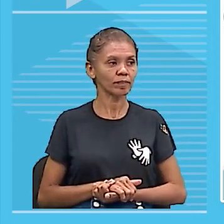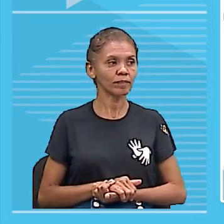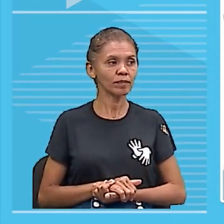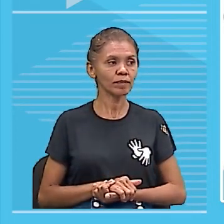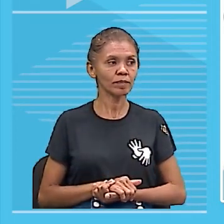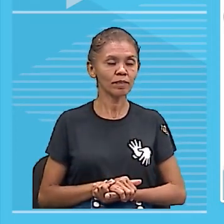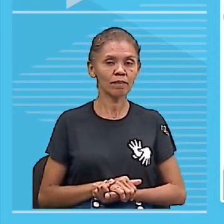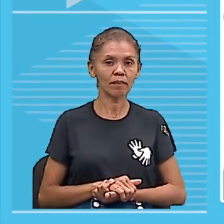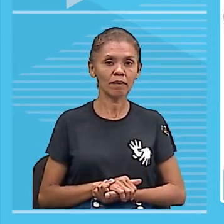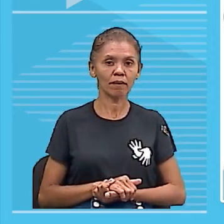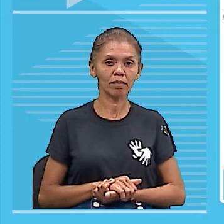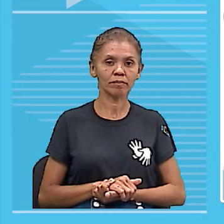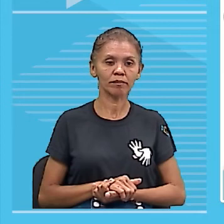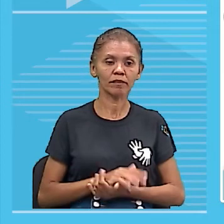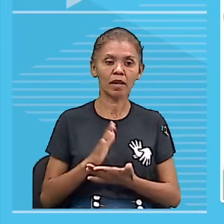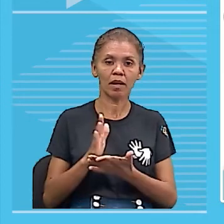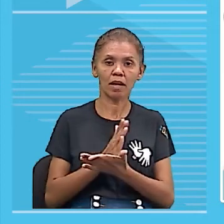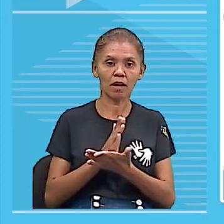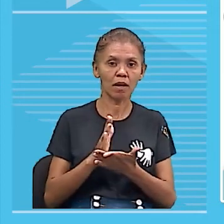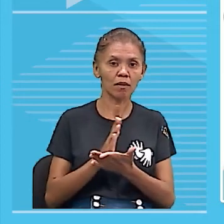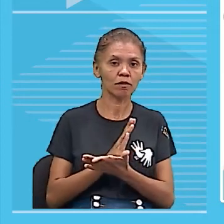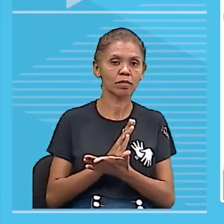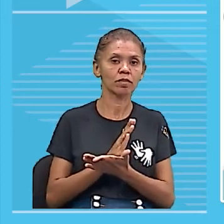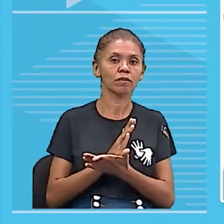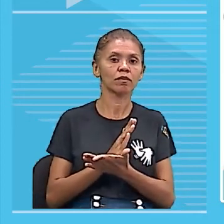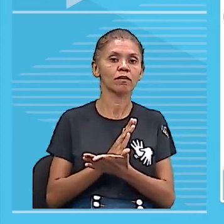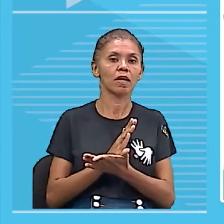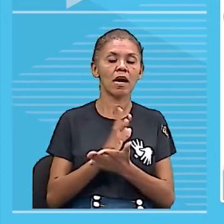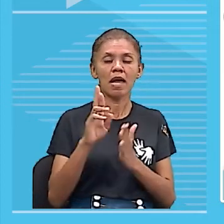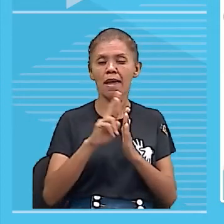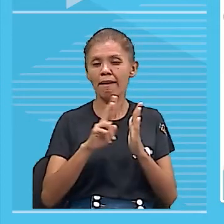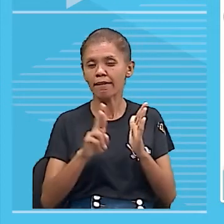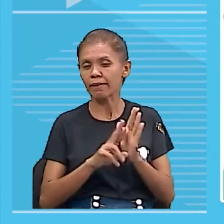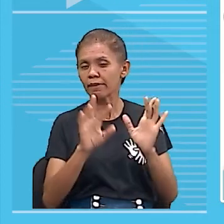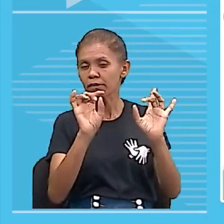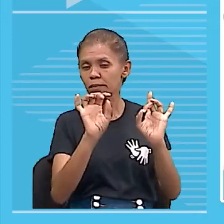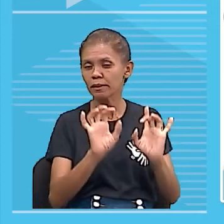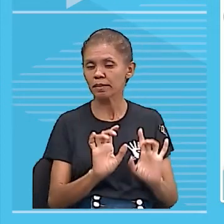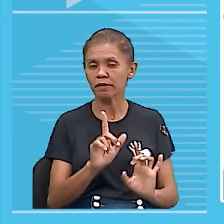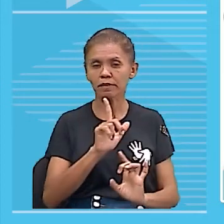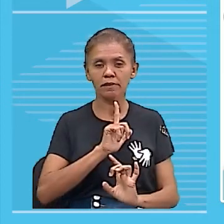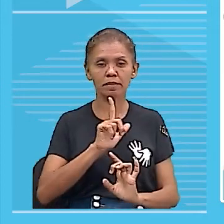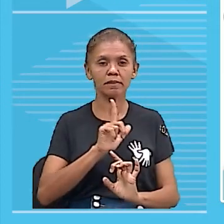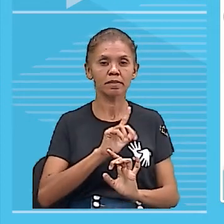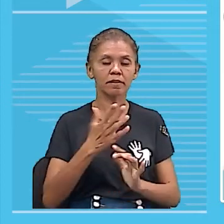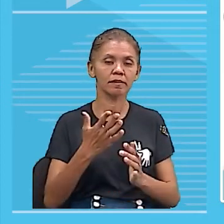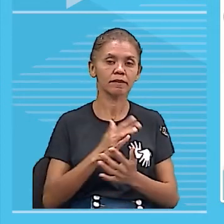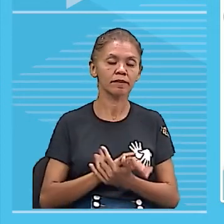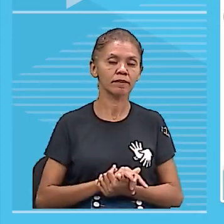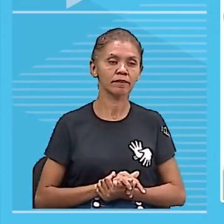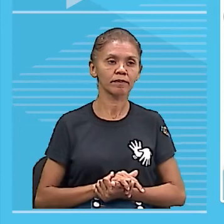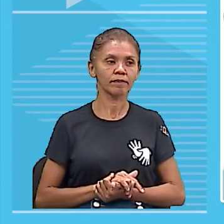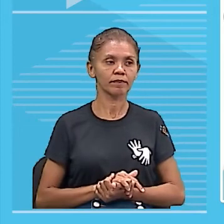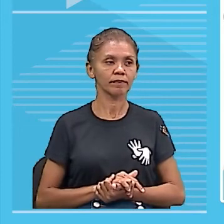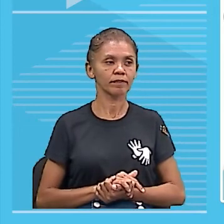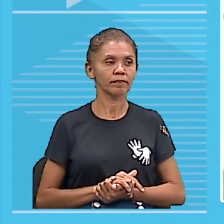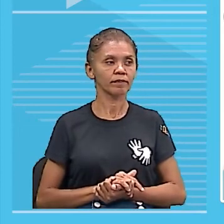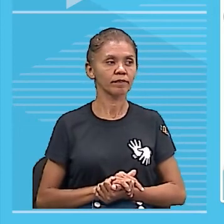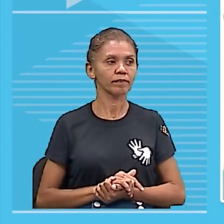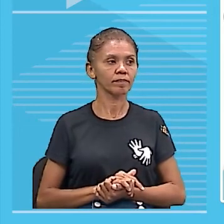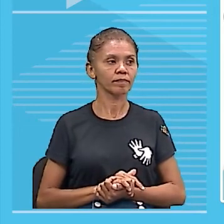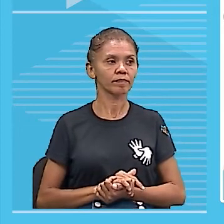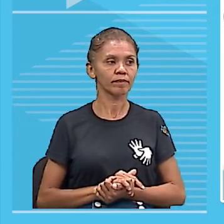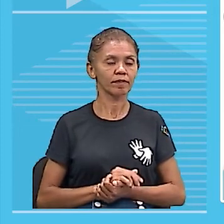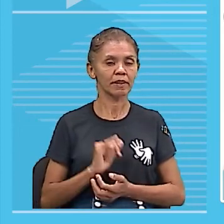algum caso especial aqui também tem é o caso especial é quando eu tenho os